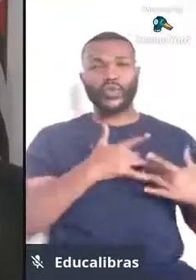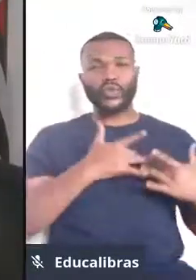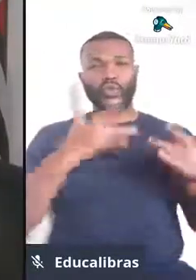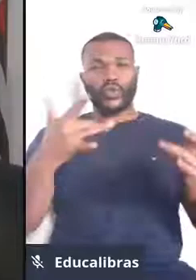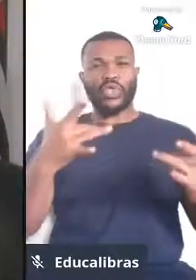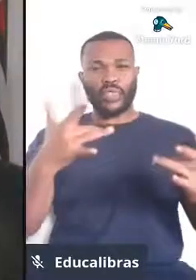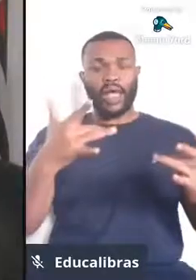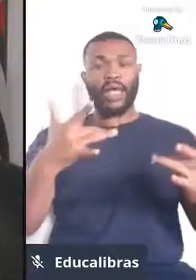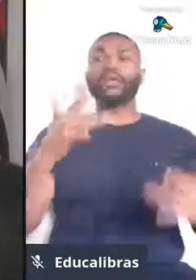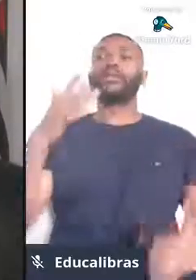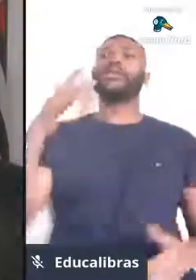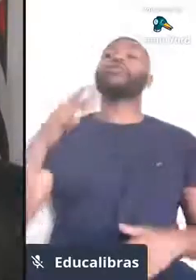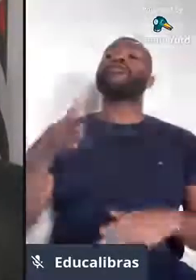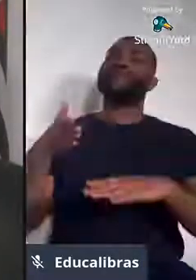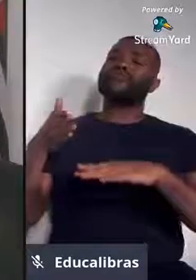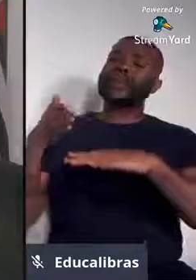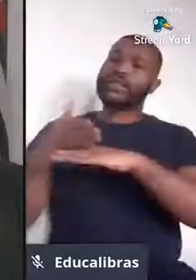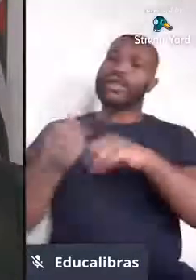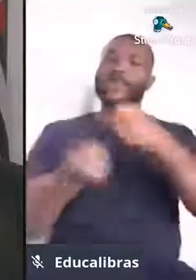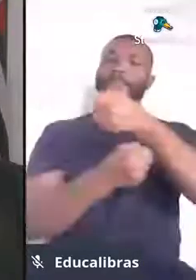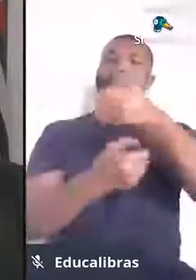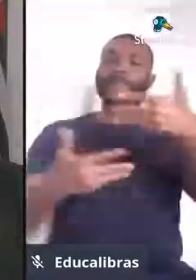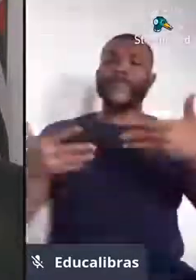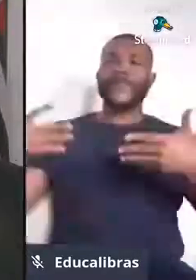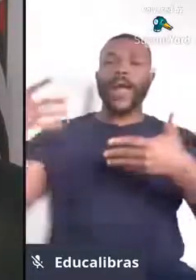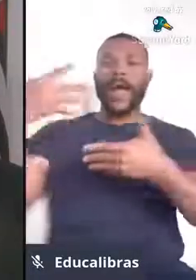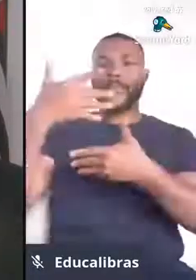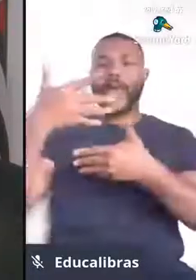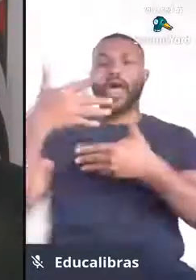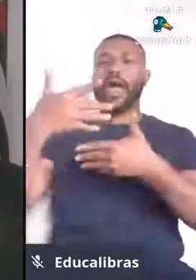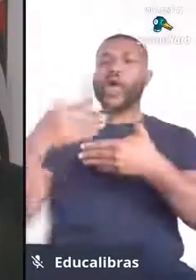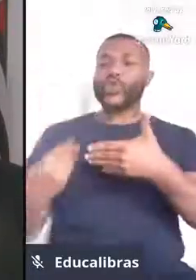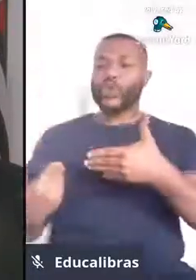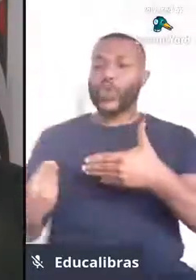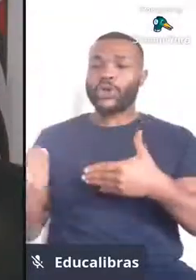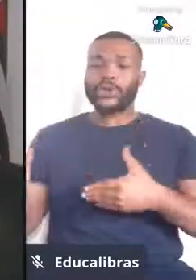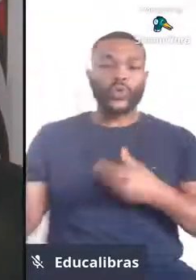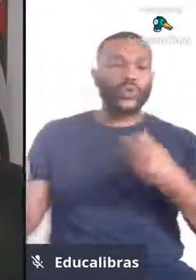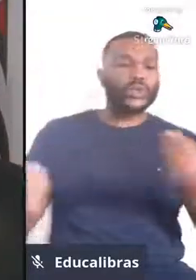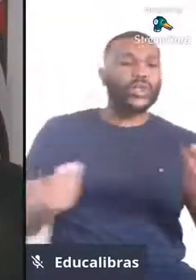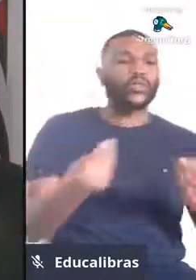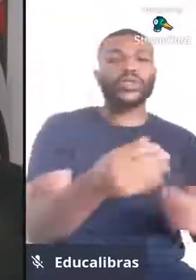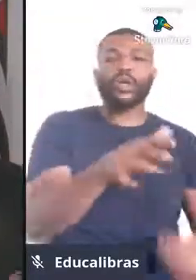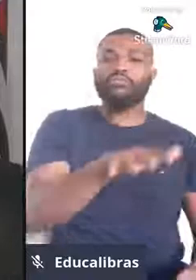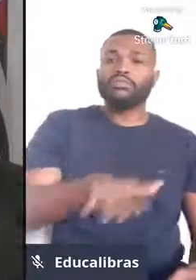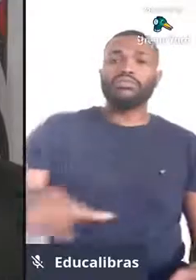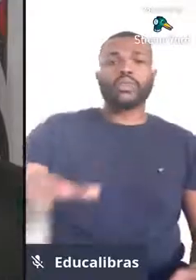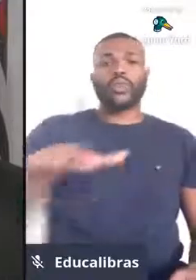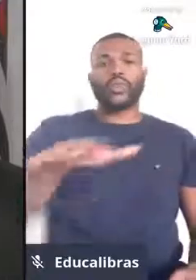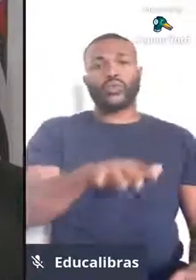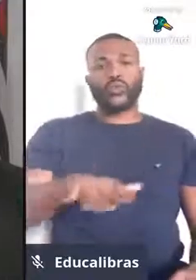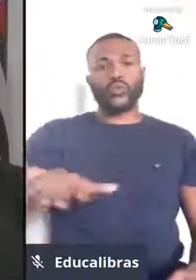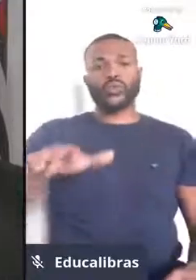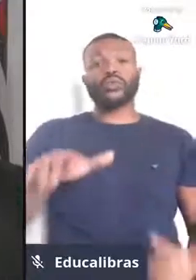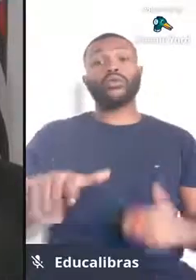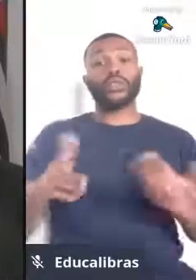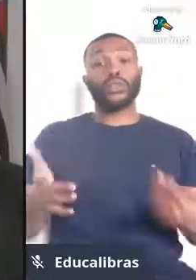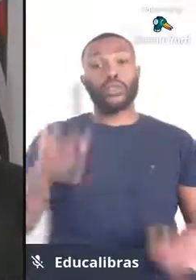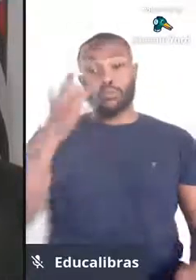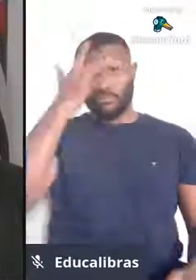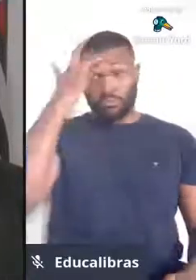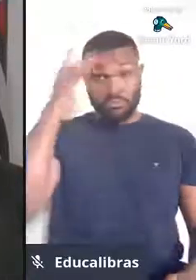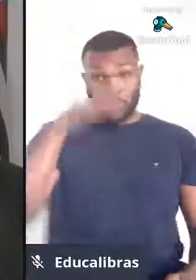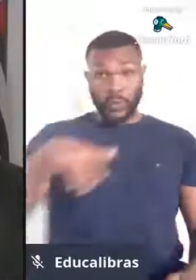macro de maneira que a distribuição seja a mais assertiva possível, né? Garantindo, assim, a saúde das pessoas